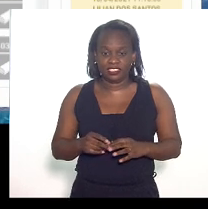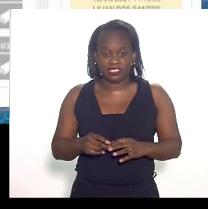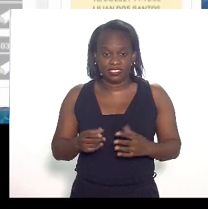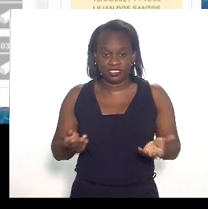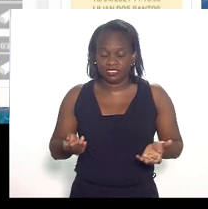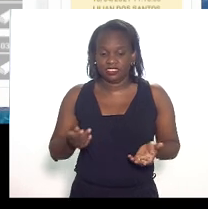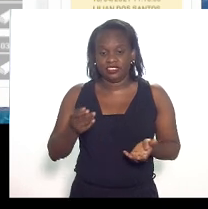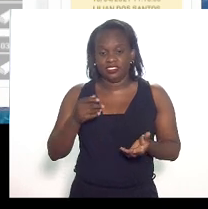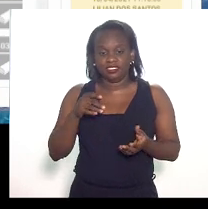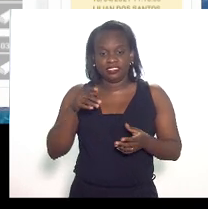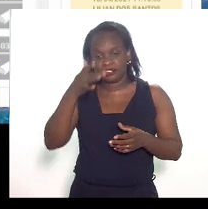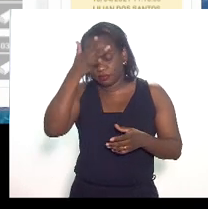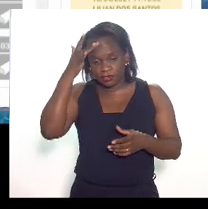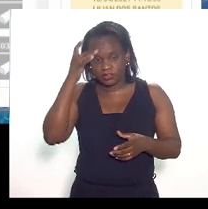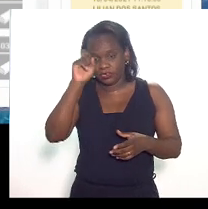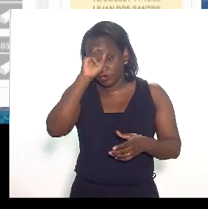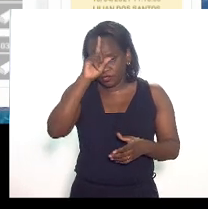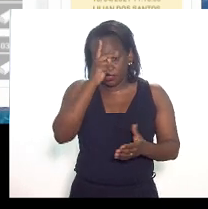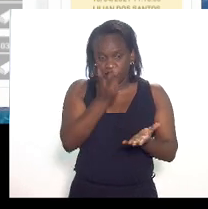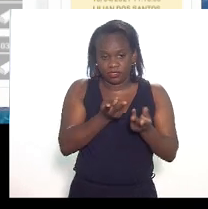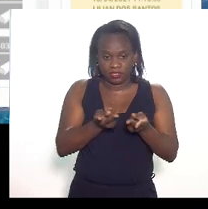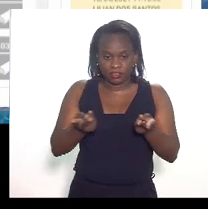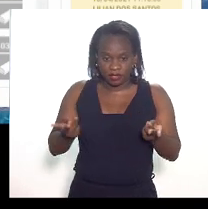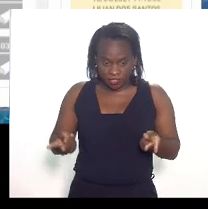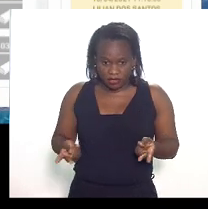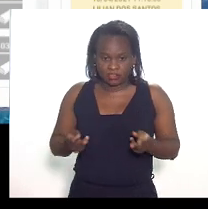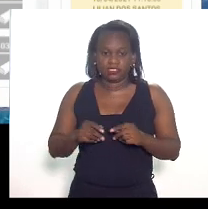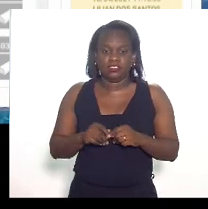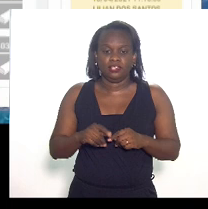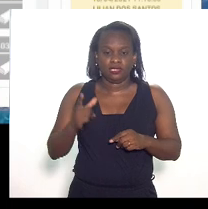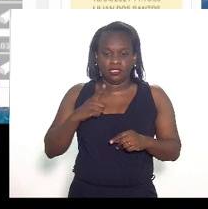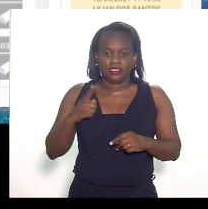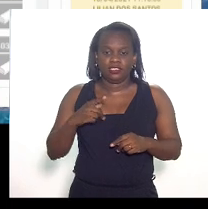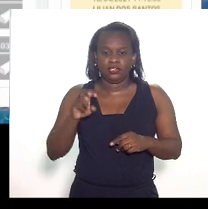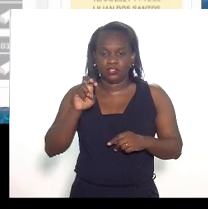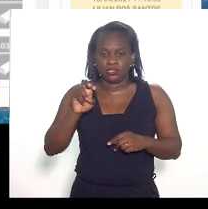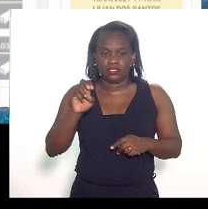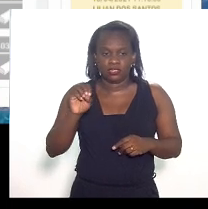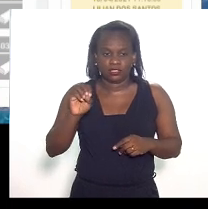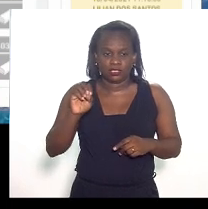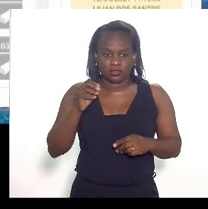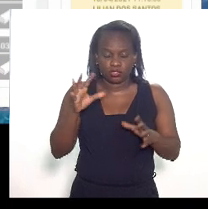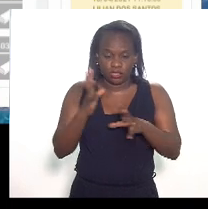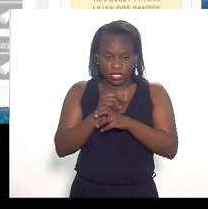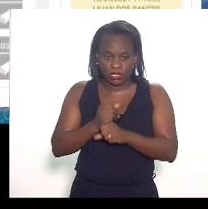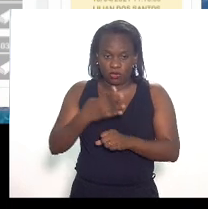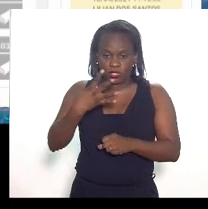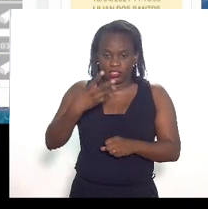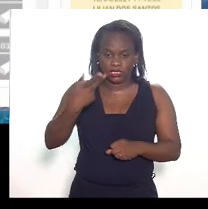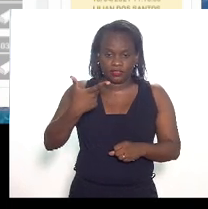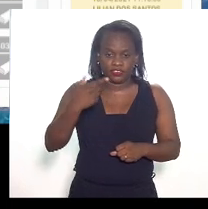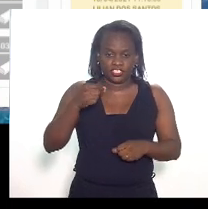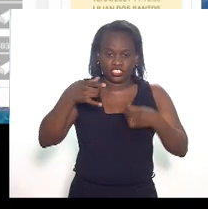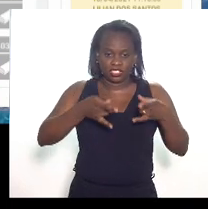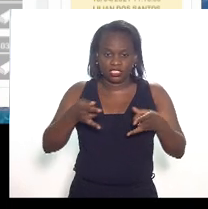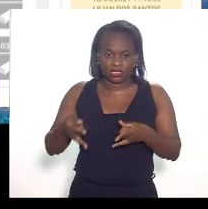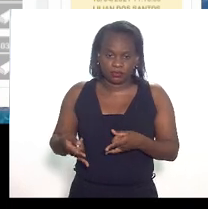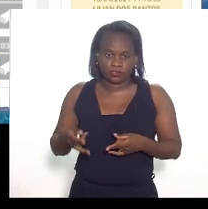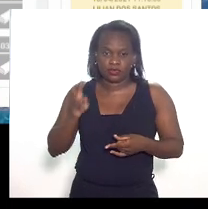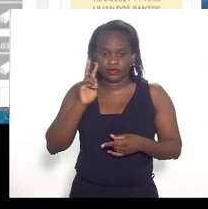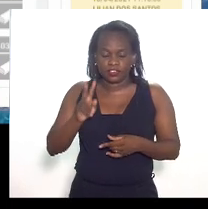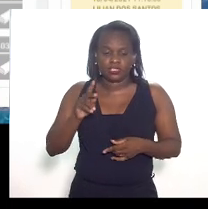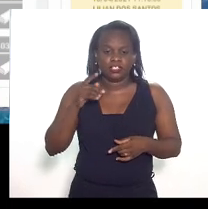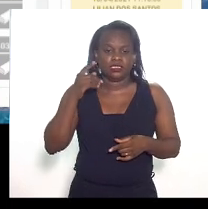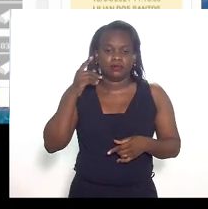pacientes têm internados hoje? 356, nesse momento, um total de 420 leitos. E aí, vereador Paulo Pinheiro, já